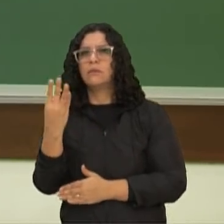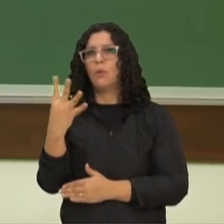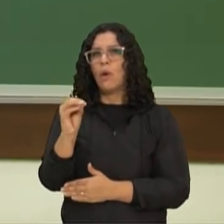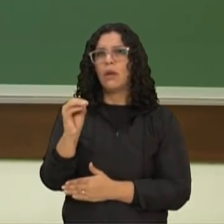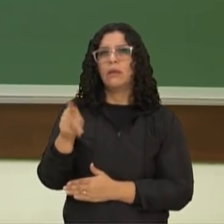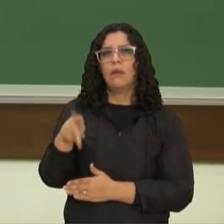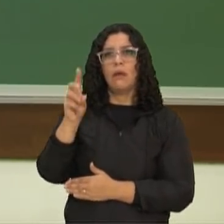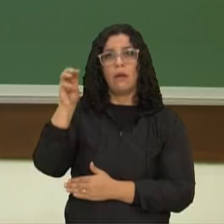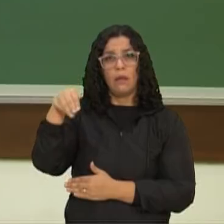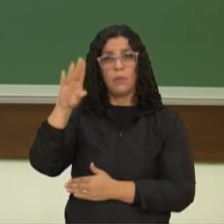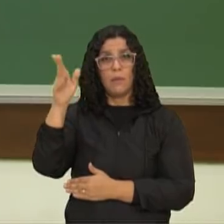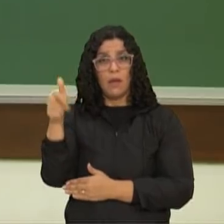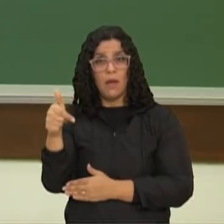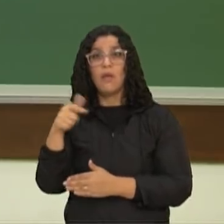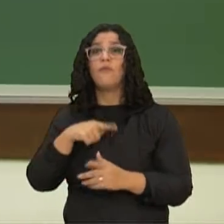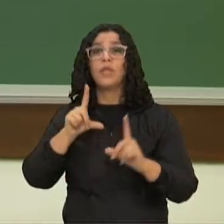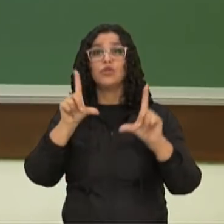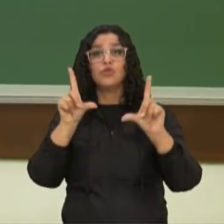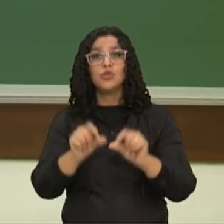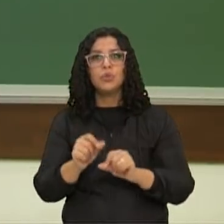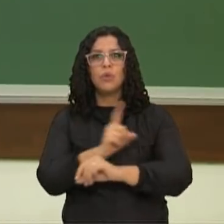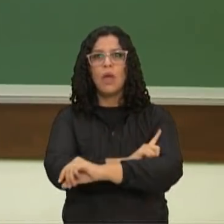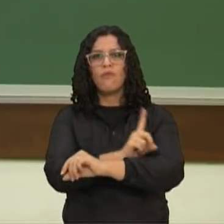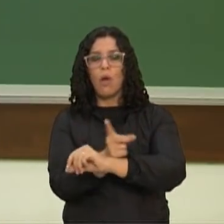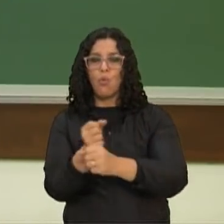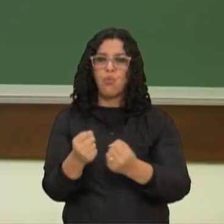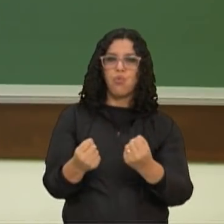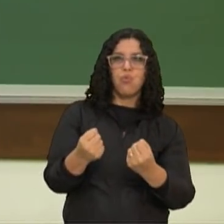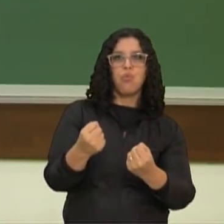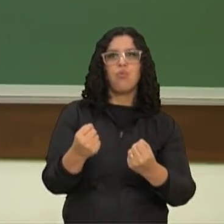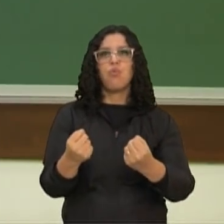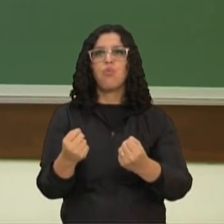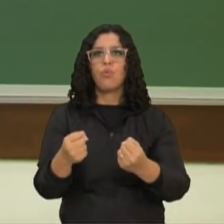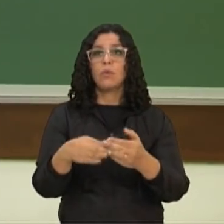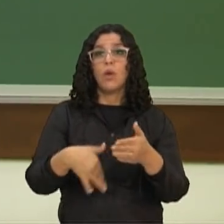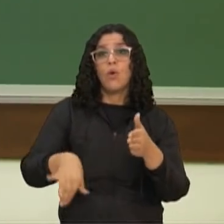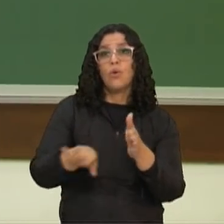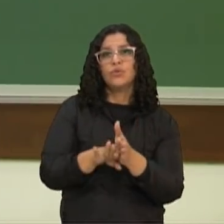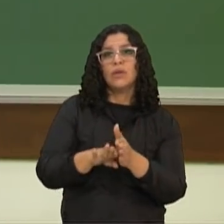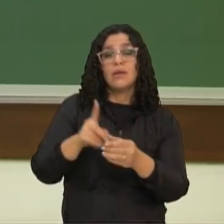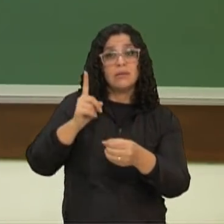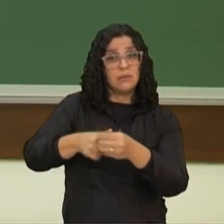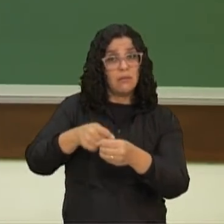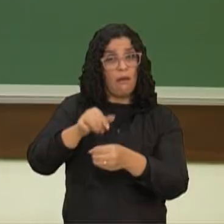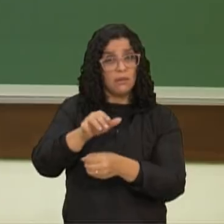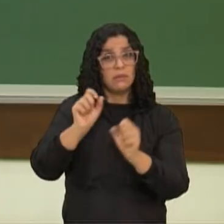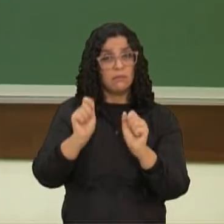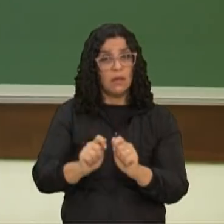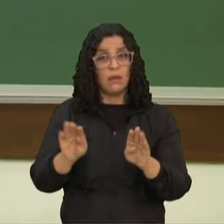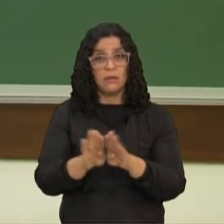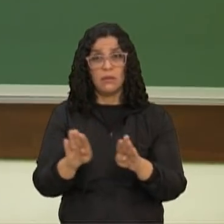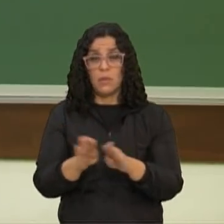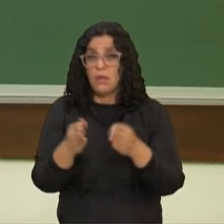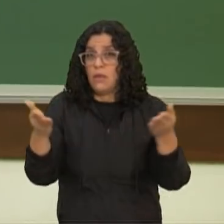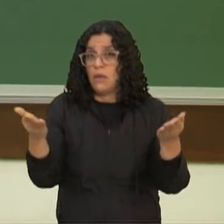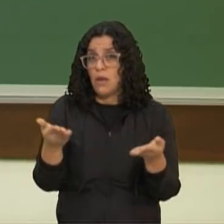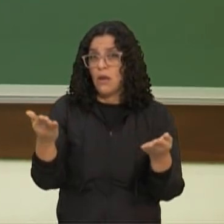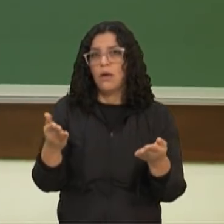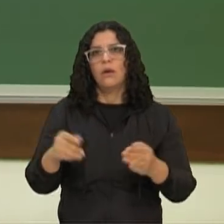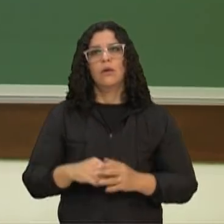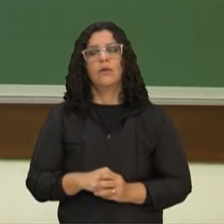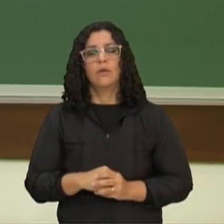ter que reduzir a sua velocidade para que você consiga transpor ali aquela região. Nesse